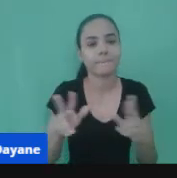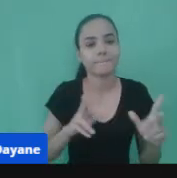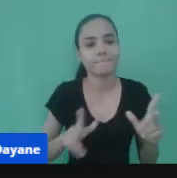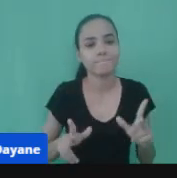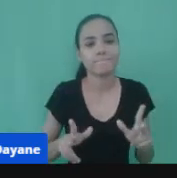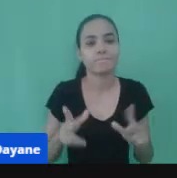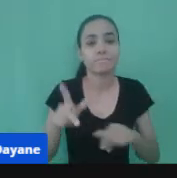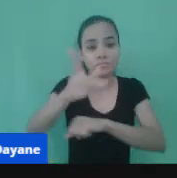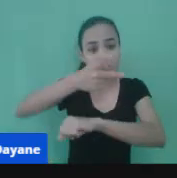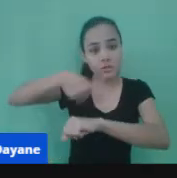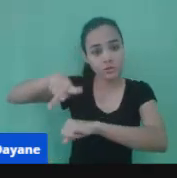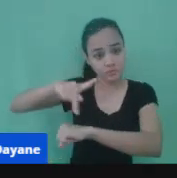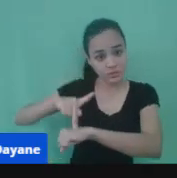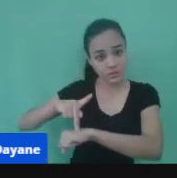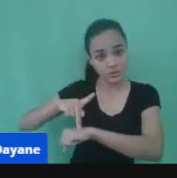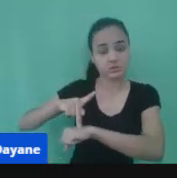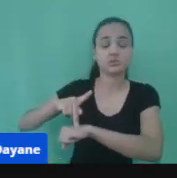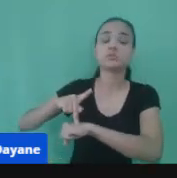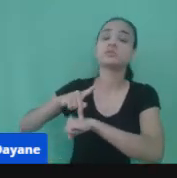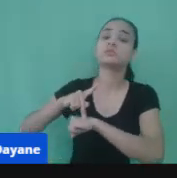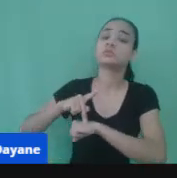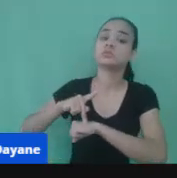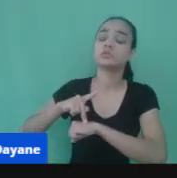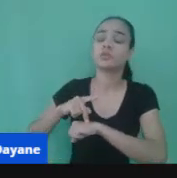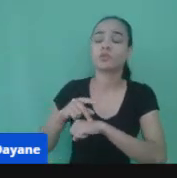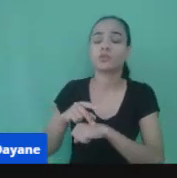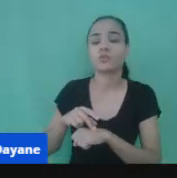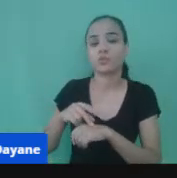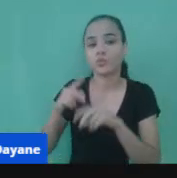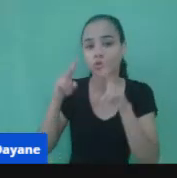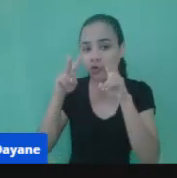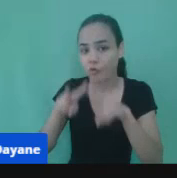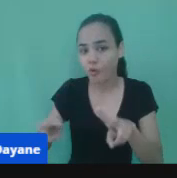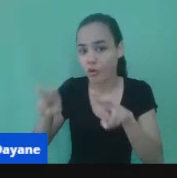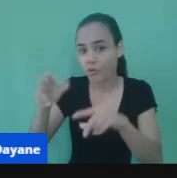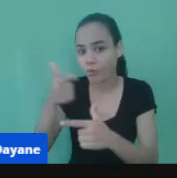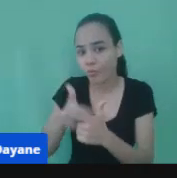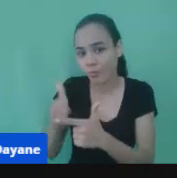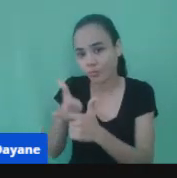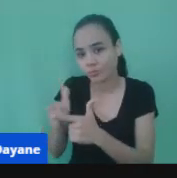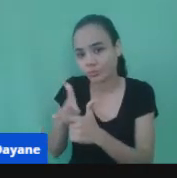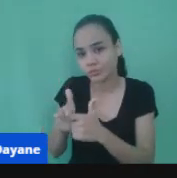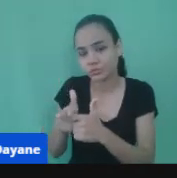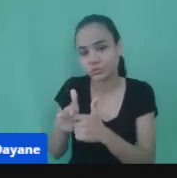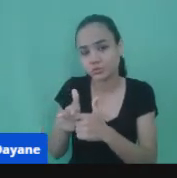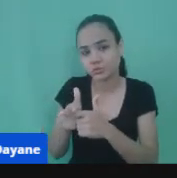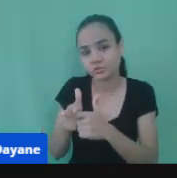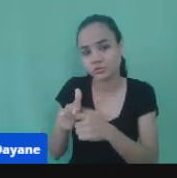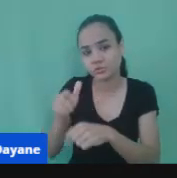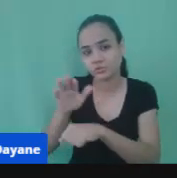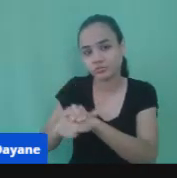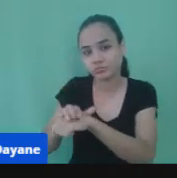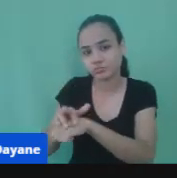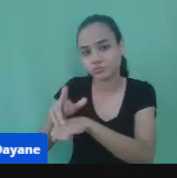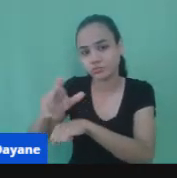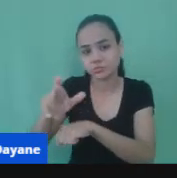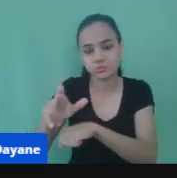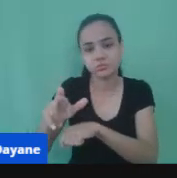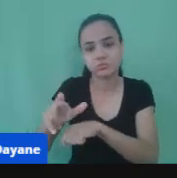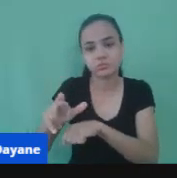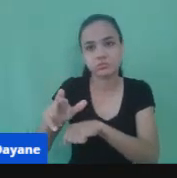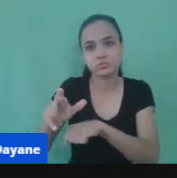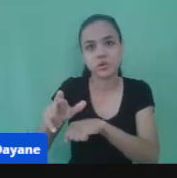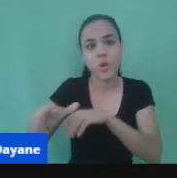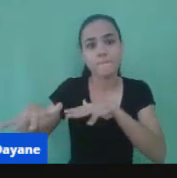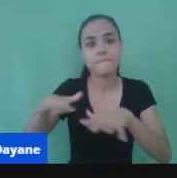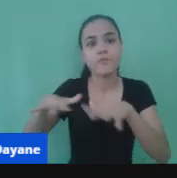para esses problemas, por meio da pressão de movimentos sociais, de algumas pessoas, grupos, eles tiveram